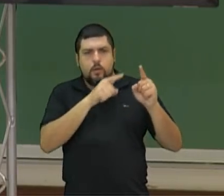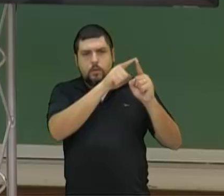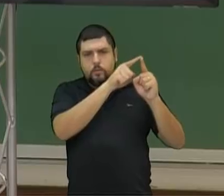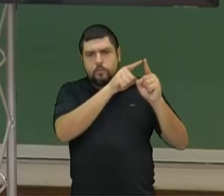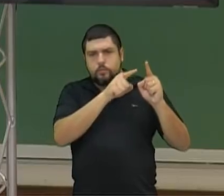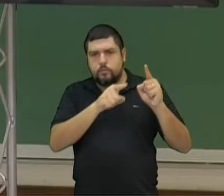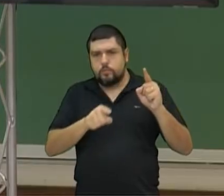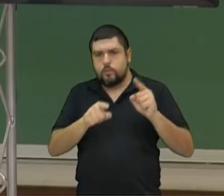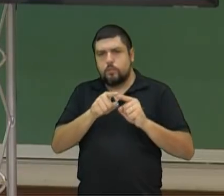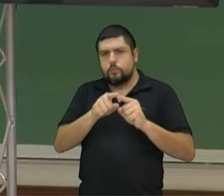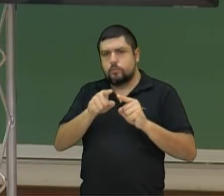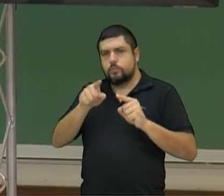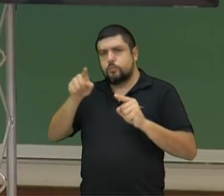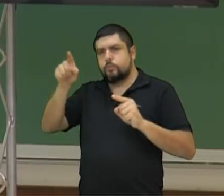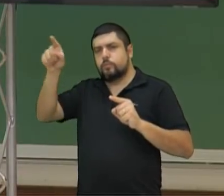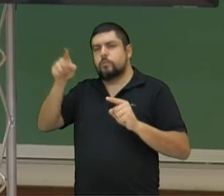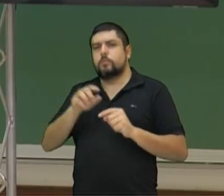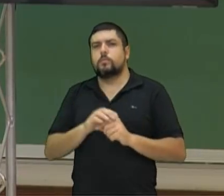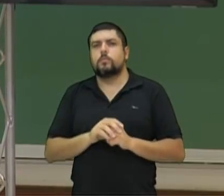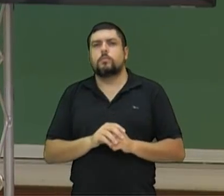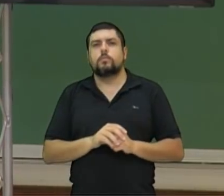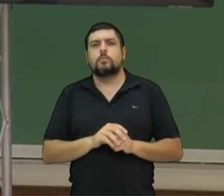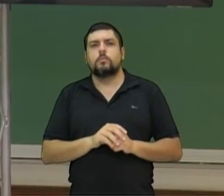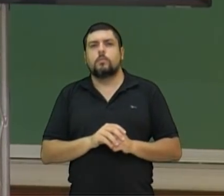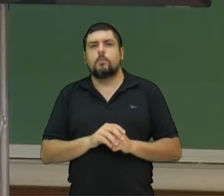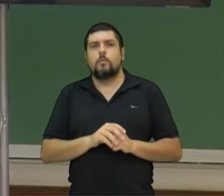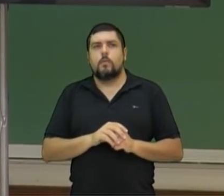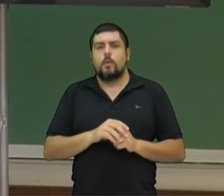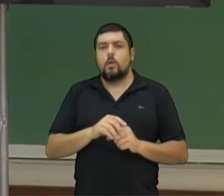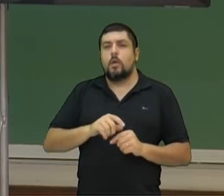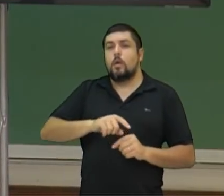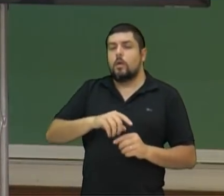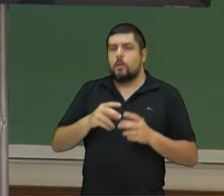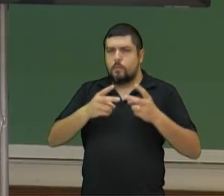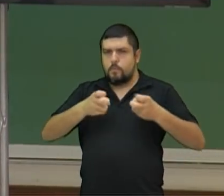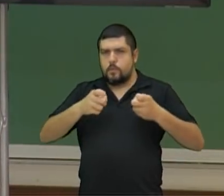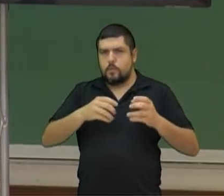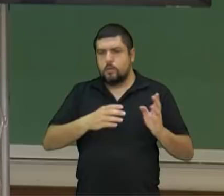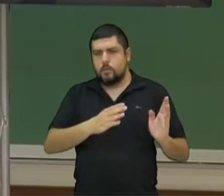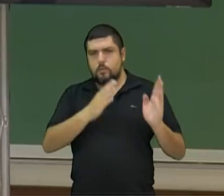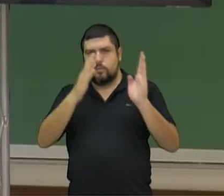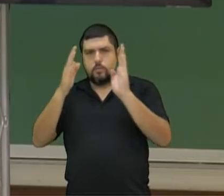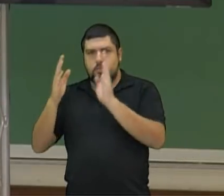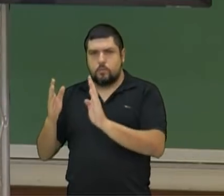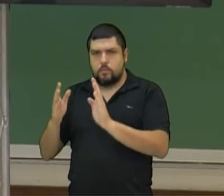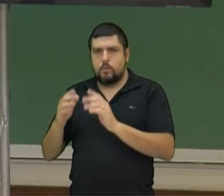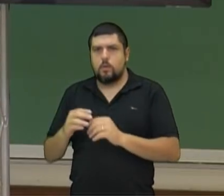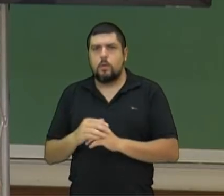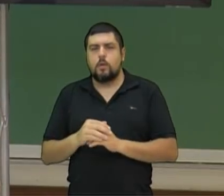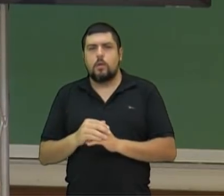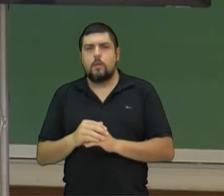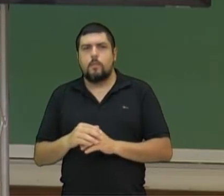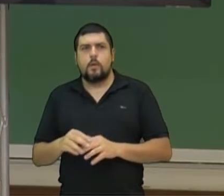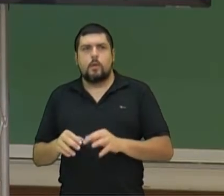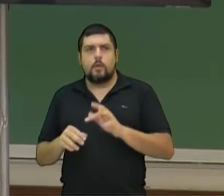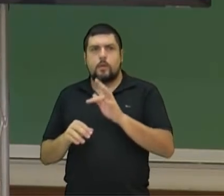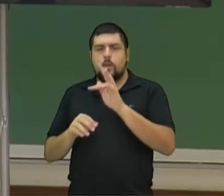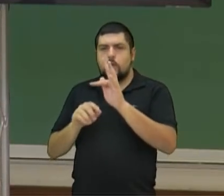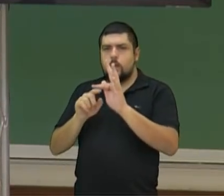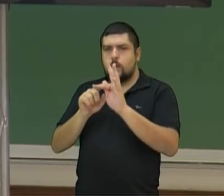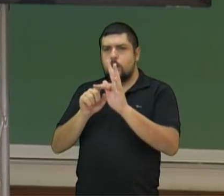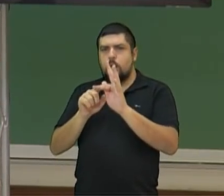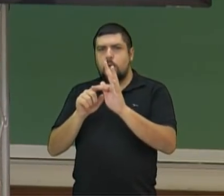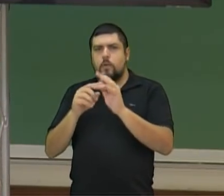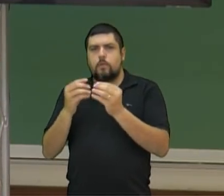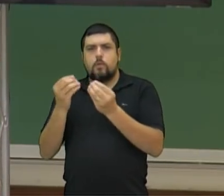tá? Já no gráfico f de x igual a módulo de x mais 1, esse bico, essa origem do gráfico,